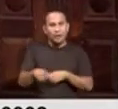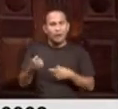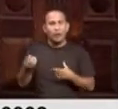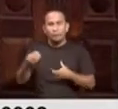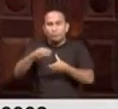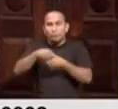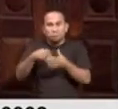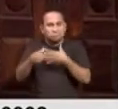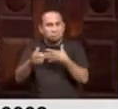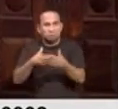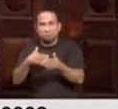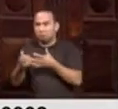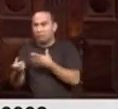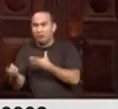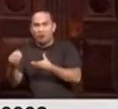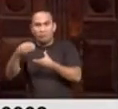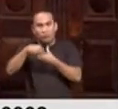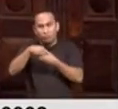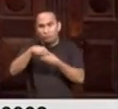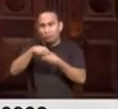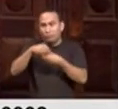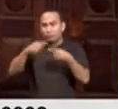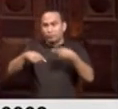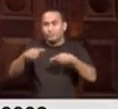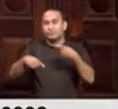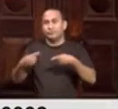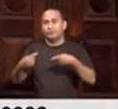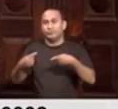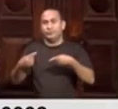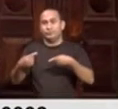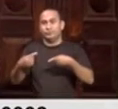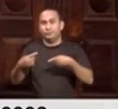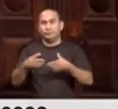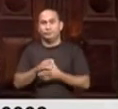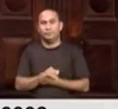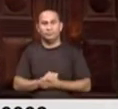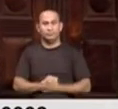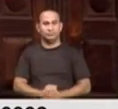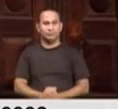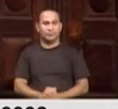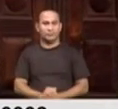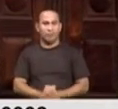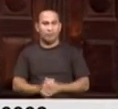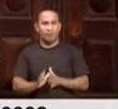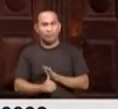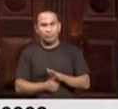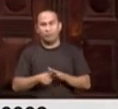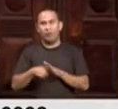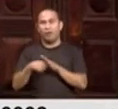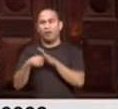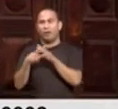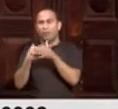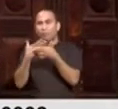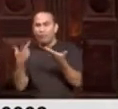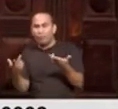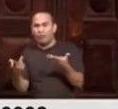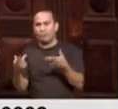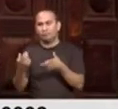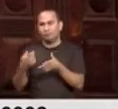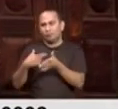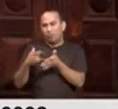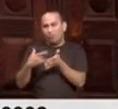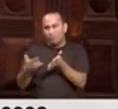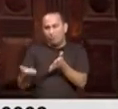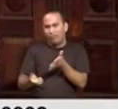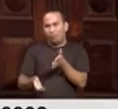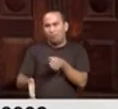qual for, será um voto político. Fraude em licitação, propina, superfaturamento de